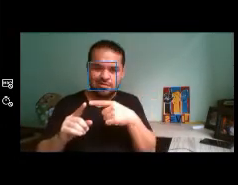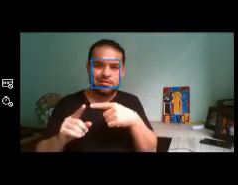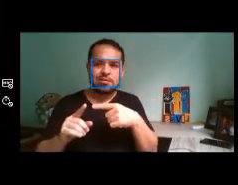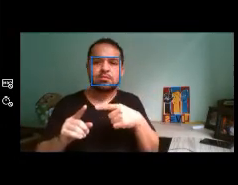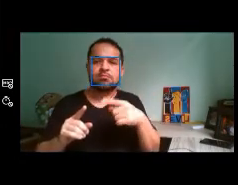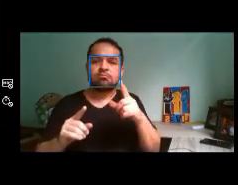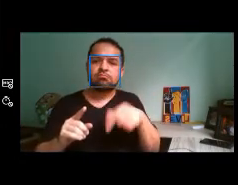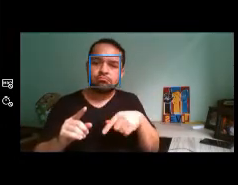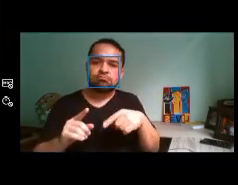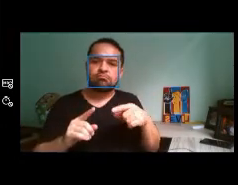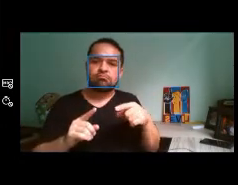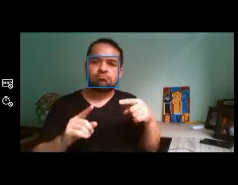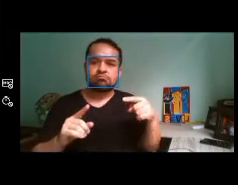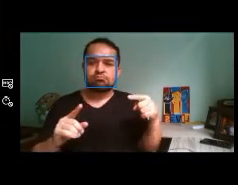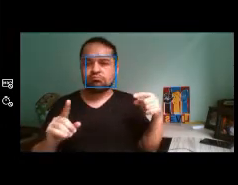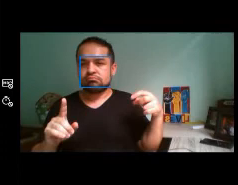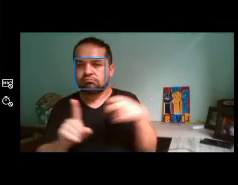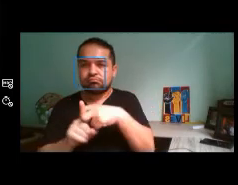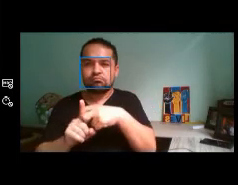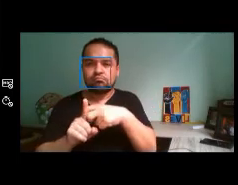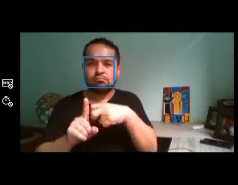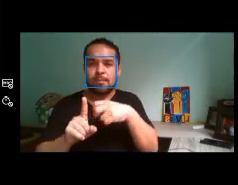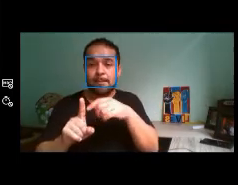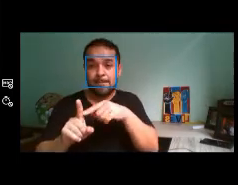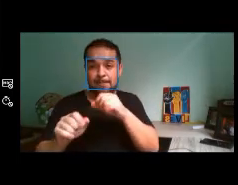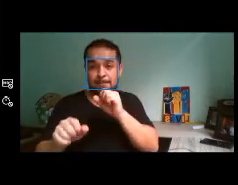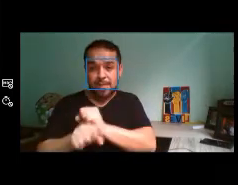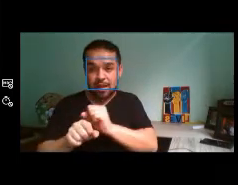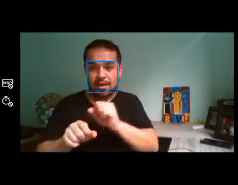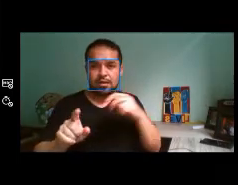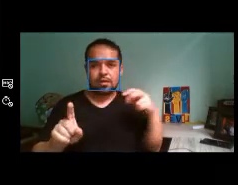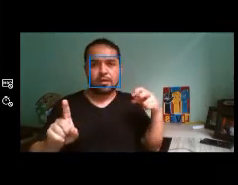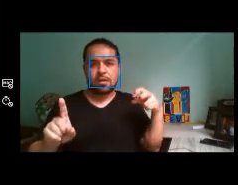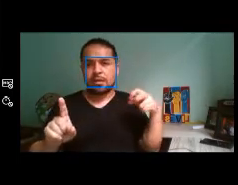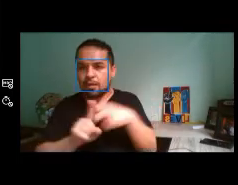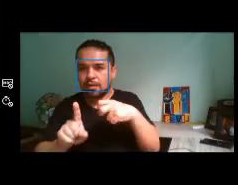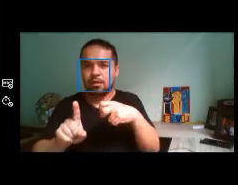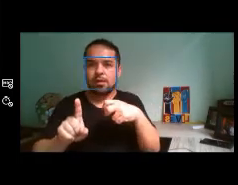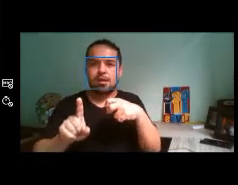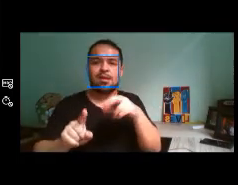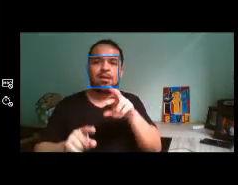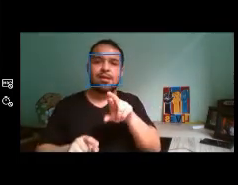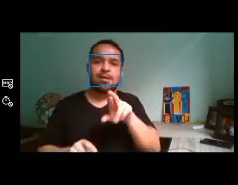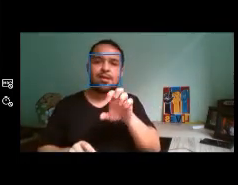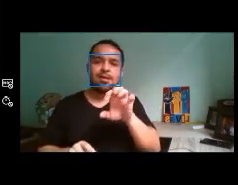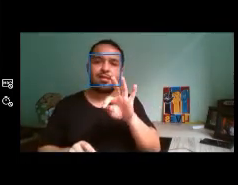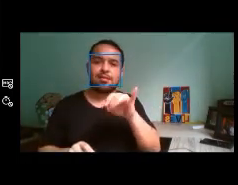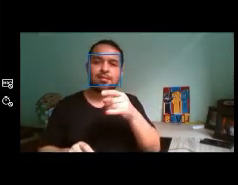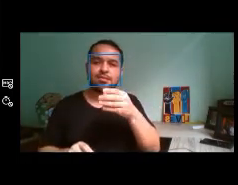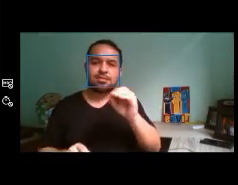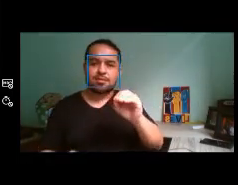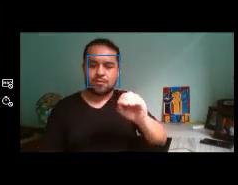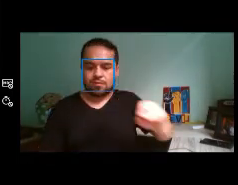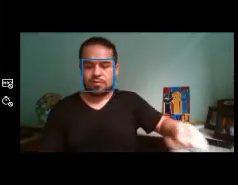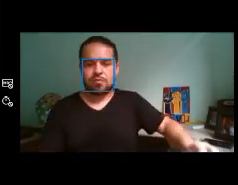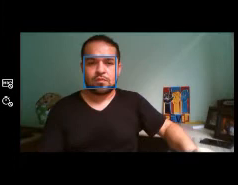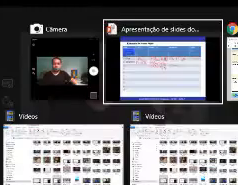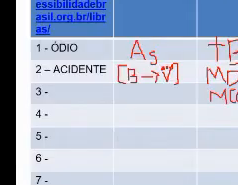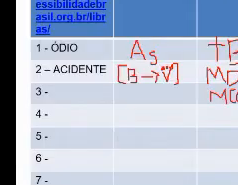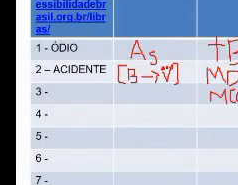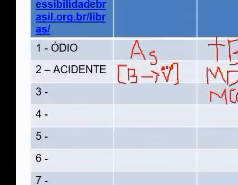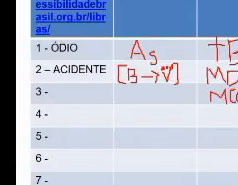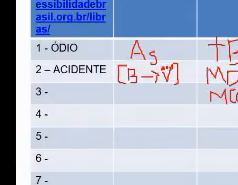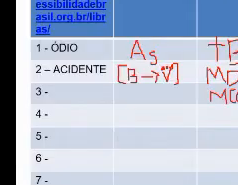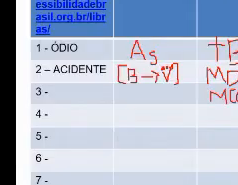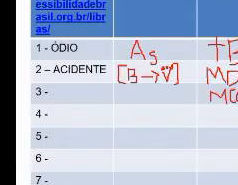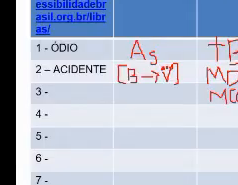O movimento é retilíneo. E qual é a velocidade desse movimento? Tem retenção? É um movimento tenso? Como é